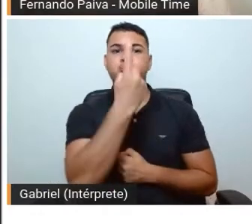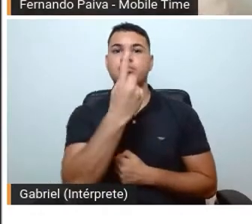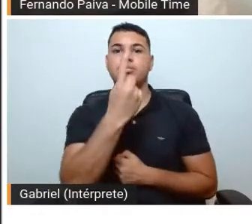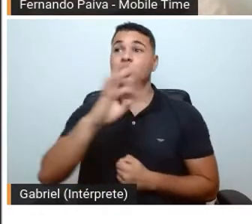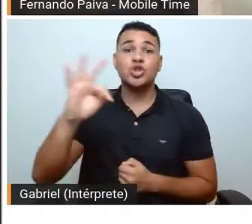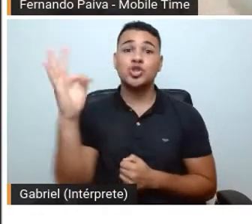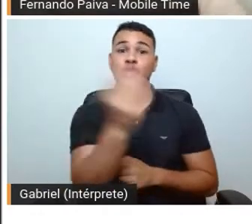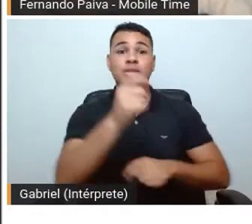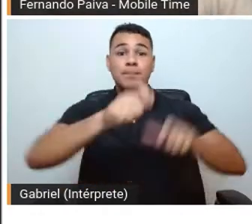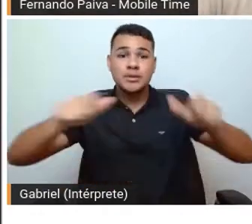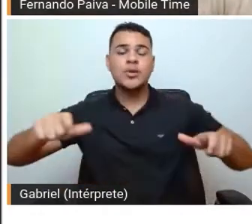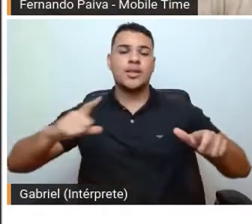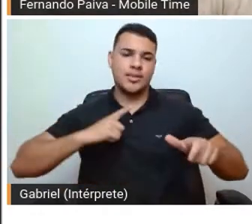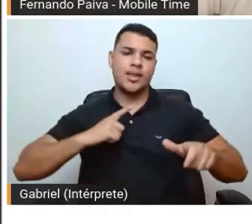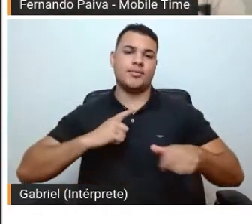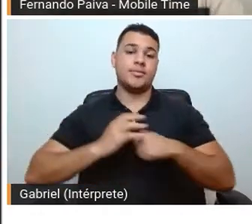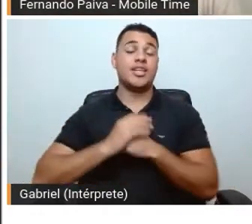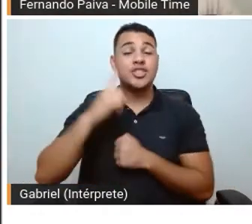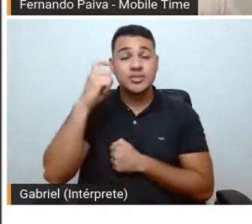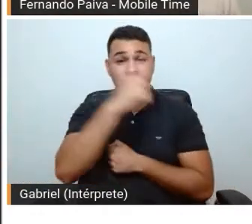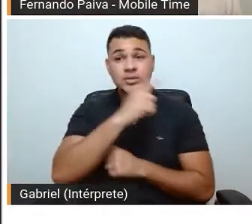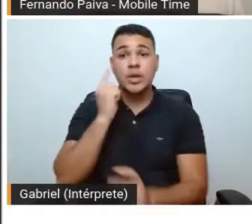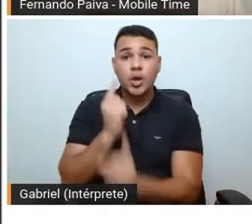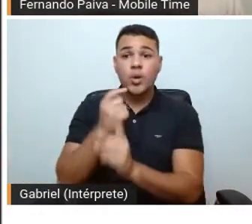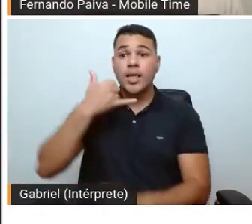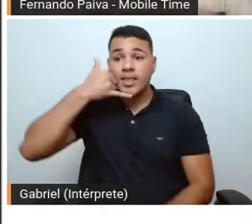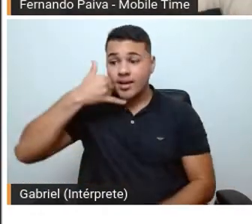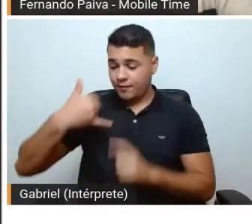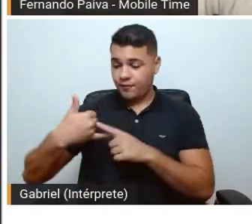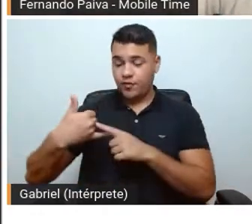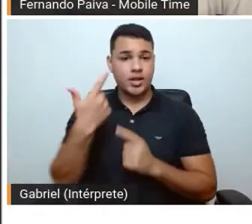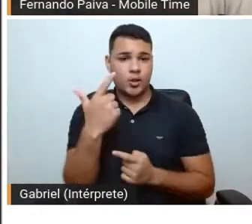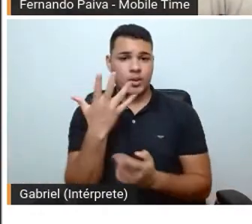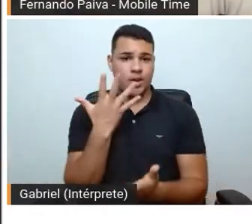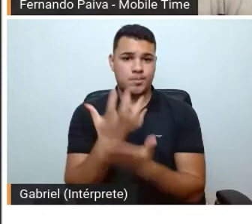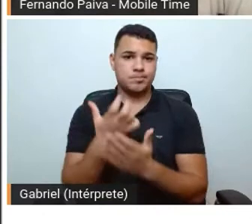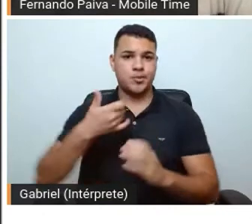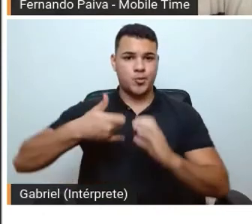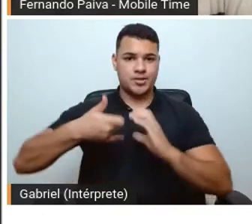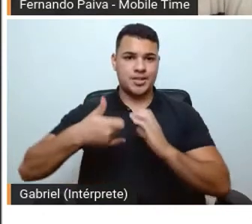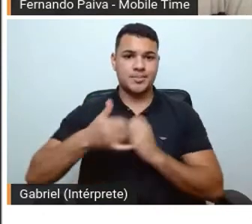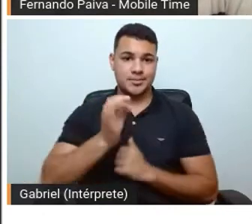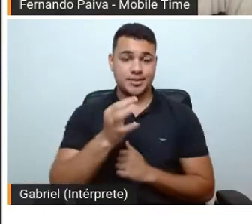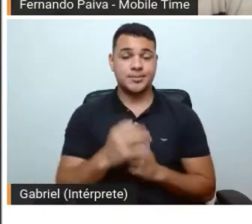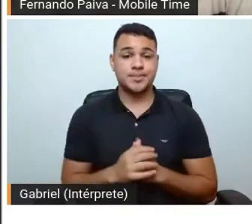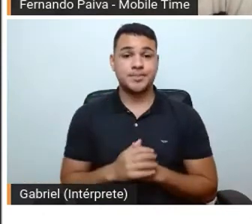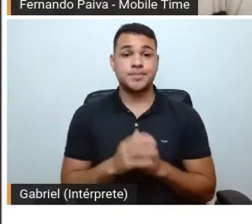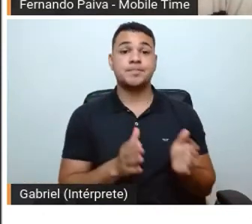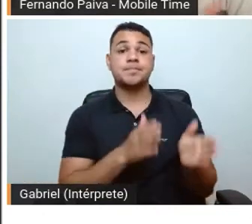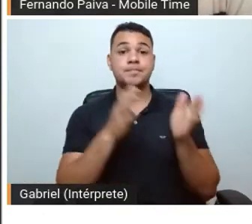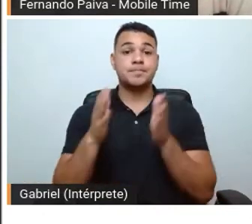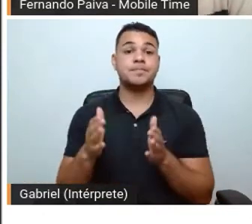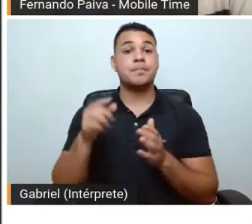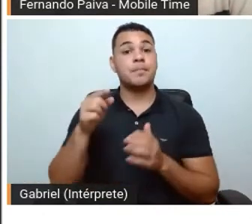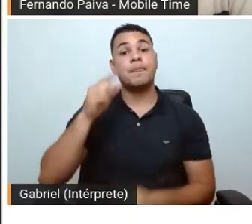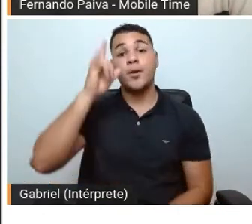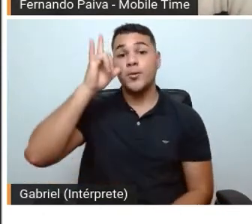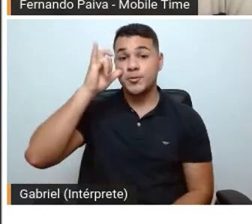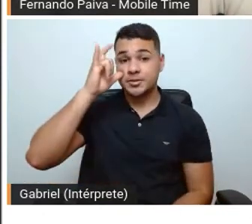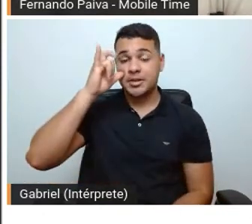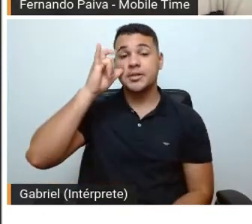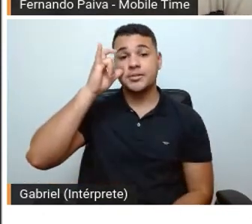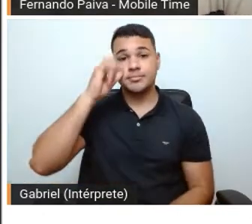é difícil encontrar um smartphone no Brasil e não tem WhatsApp instalado tá o Instagram nesse sentido vergonha